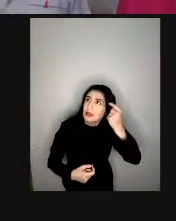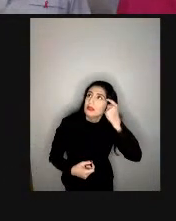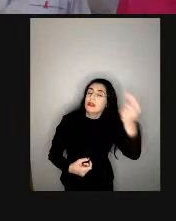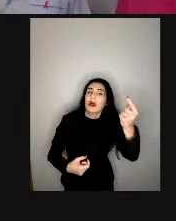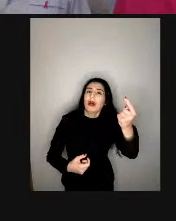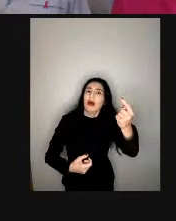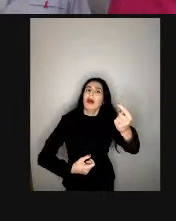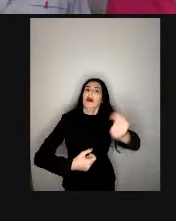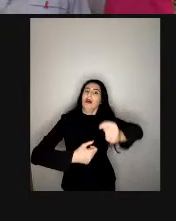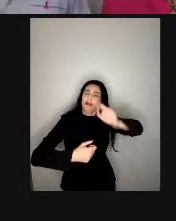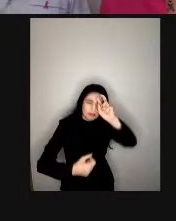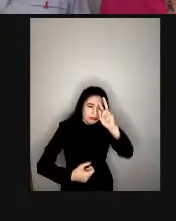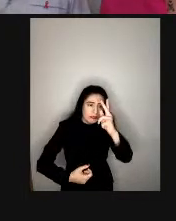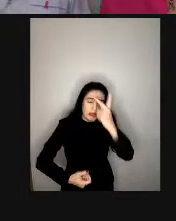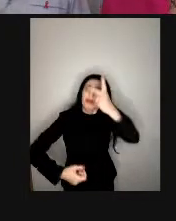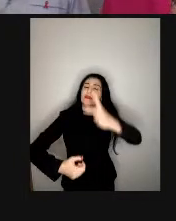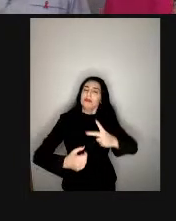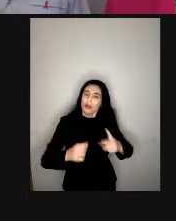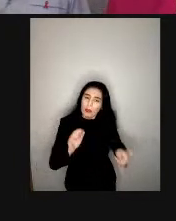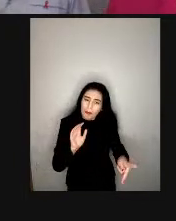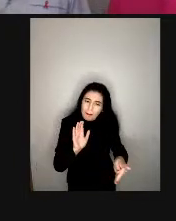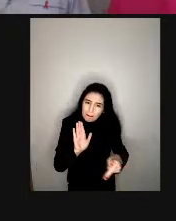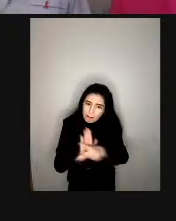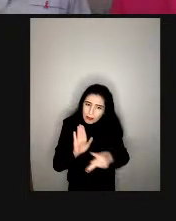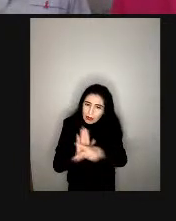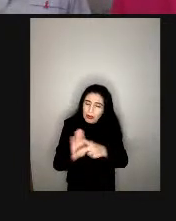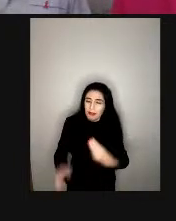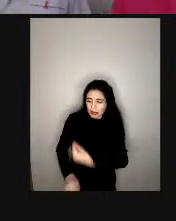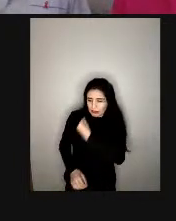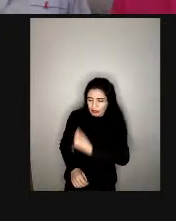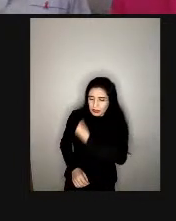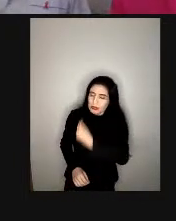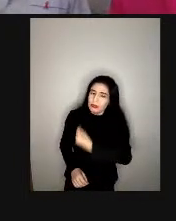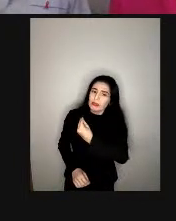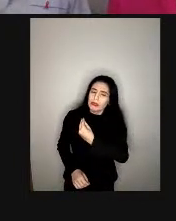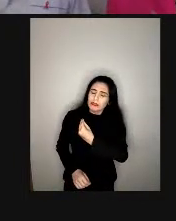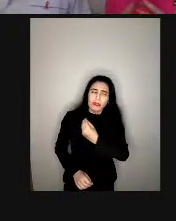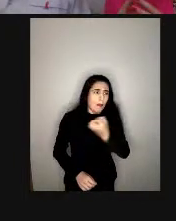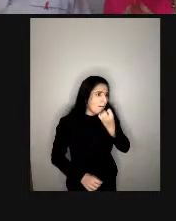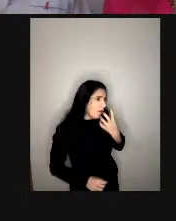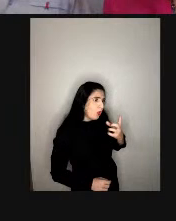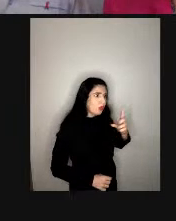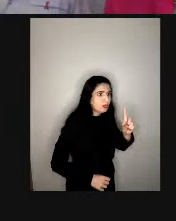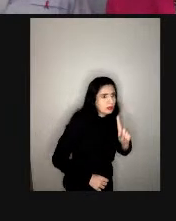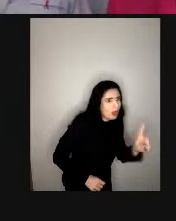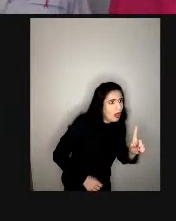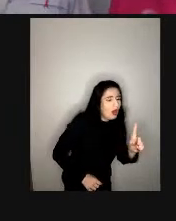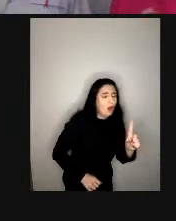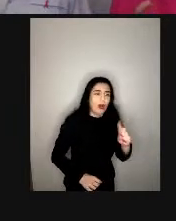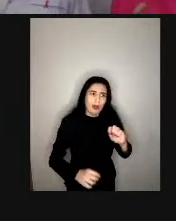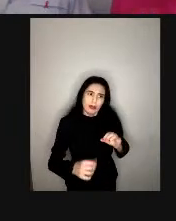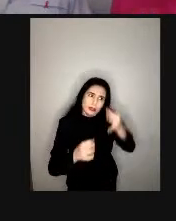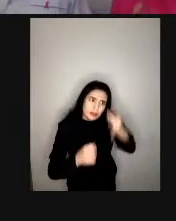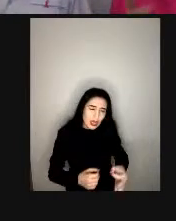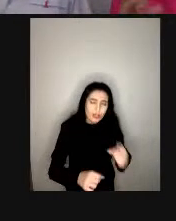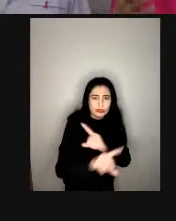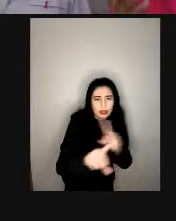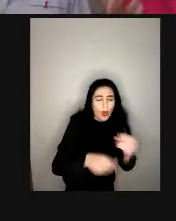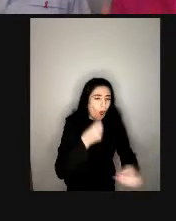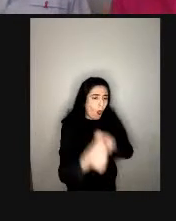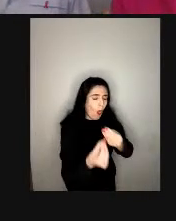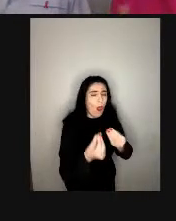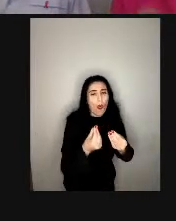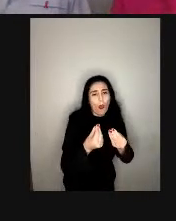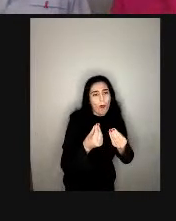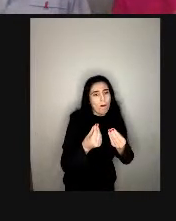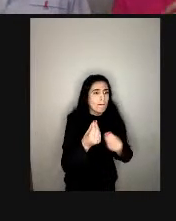bom paciente, mas você tem que ser agente. Você tem que saber: não, isso aqui não está bom, isso aqui não deu certo, como é que eu faço, doutora? Como é